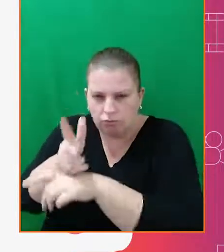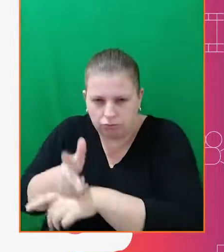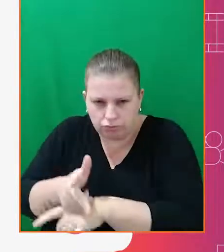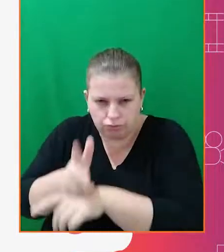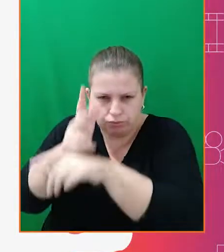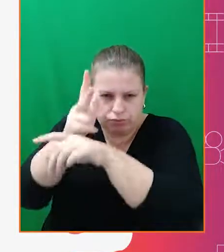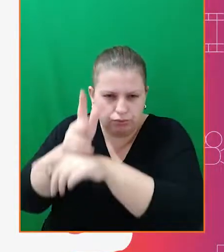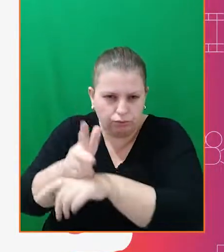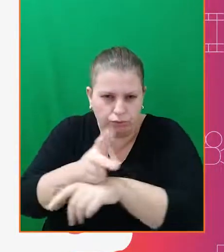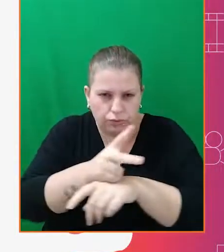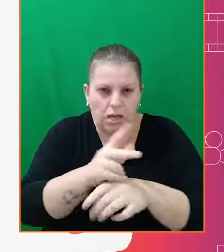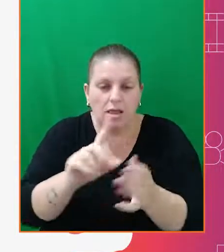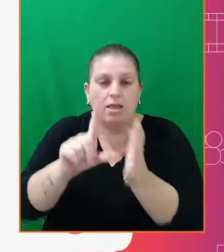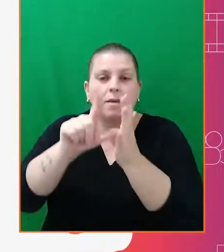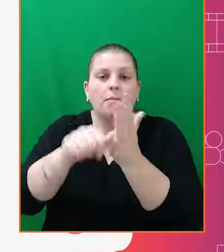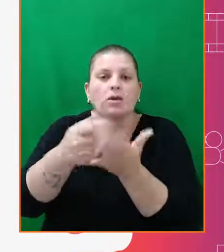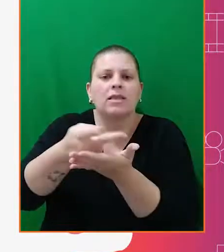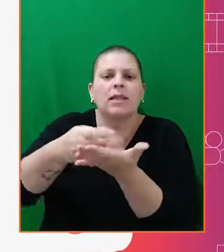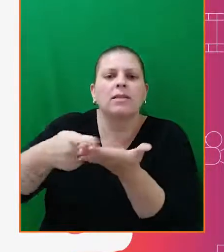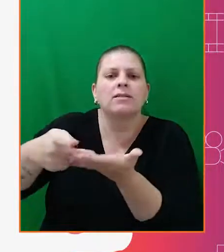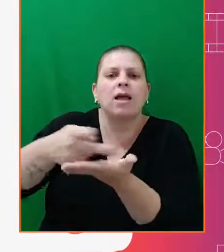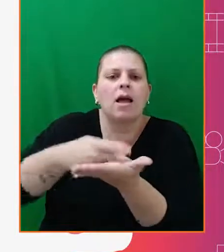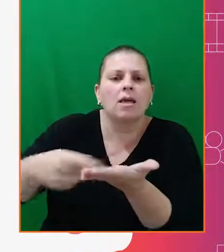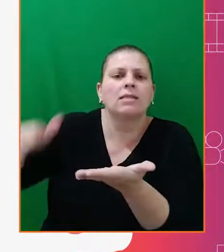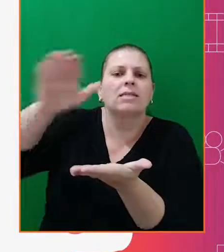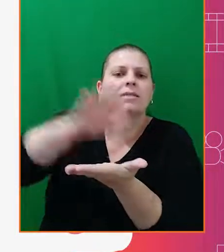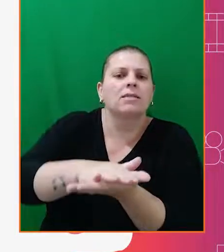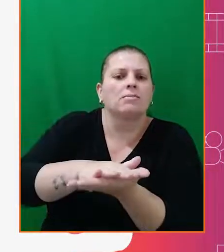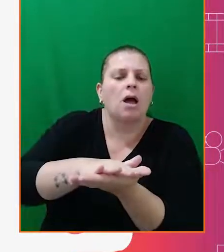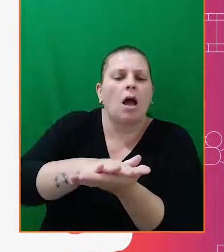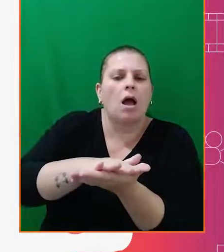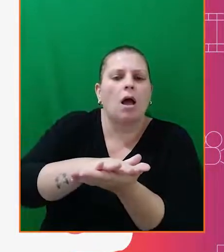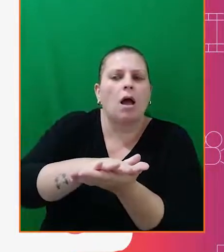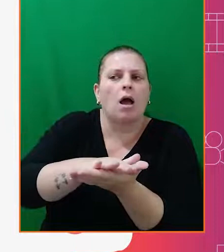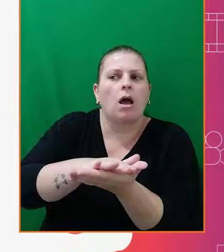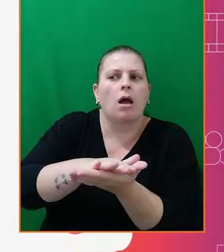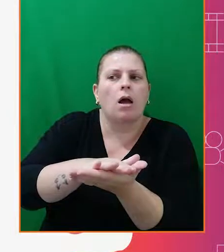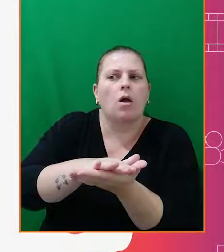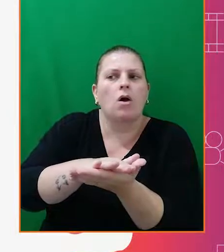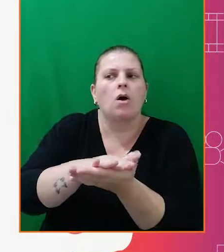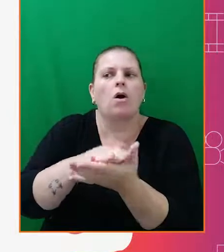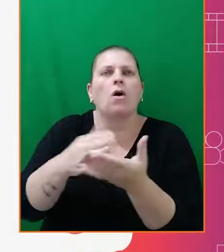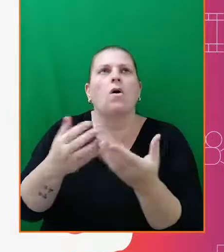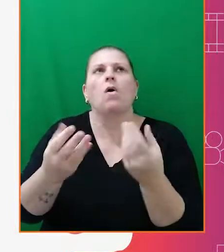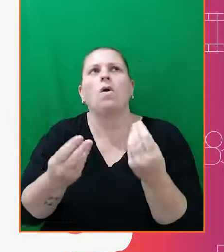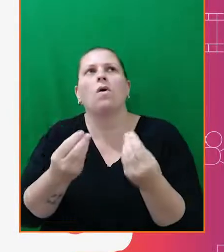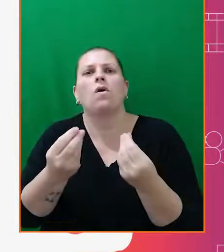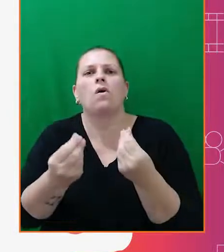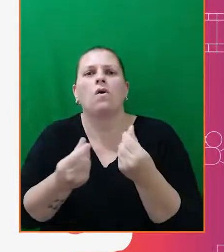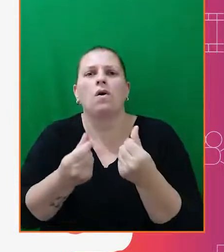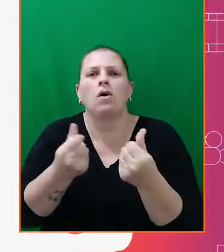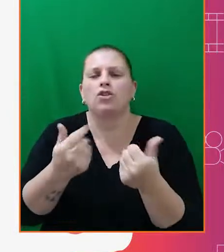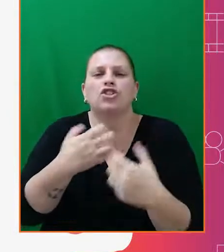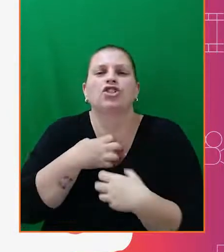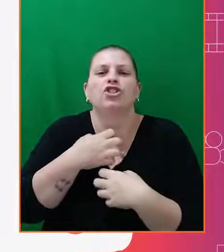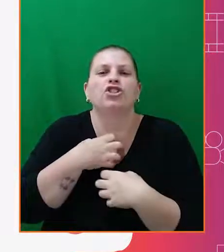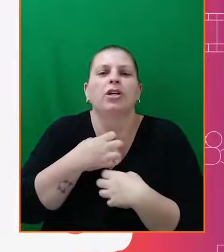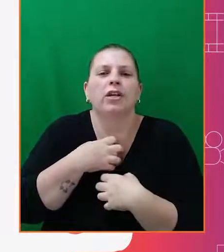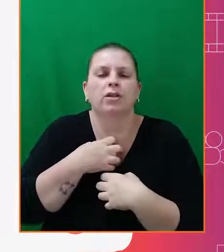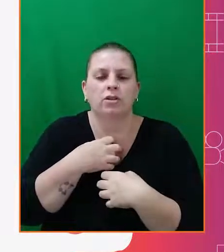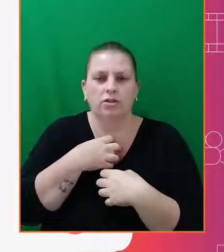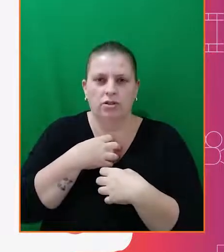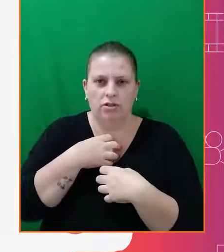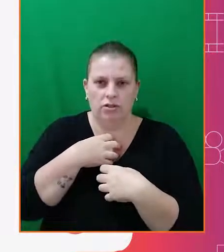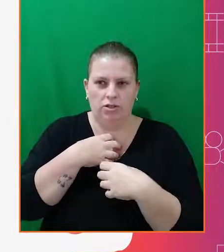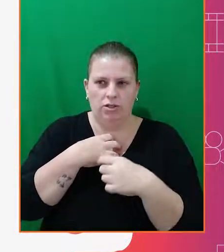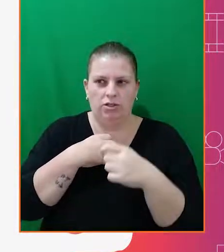objetos e literalmente desenhar por cima, criar um layer ou